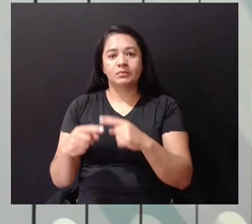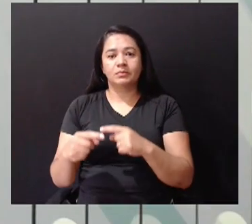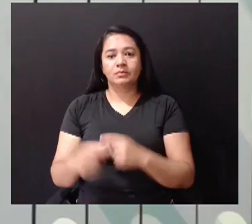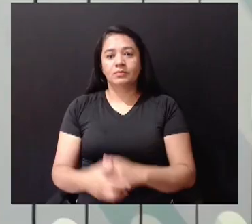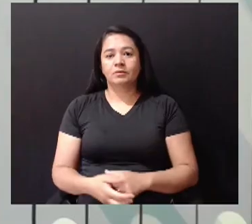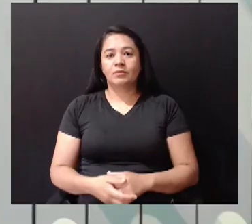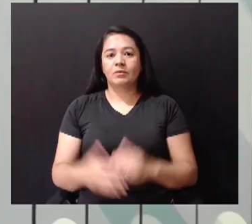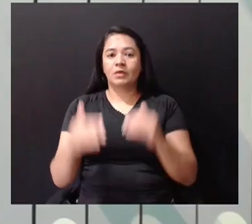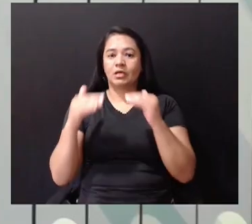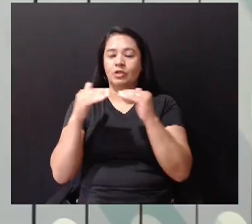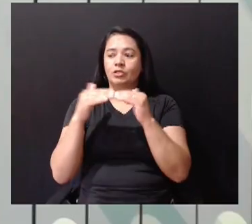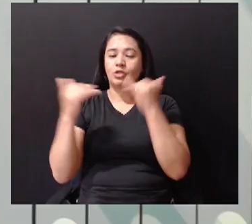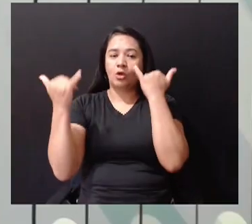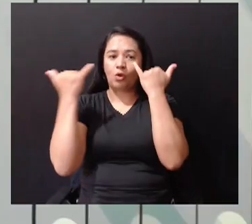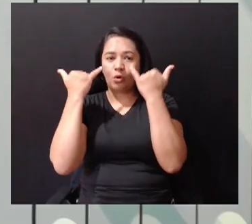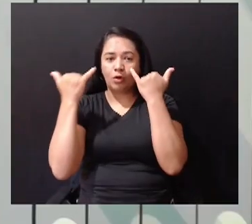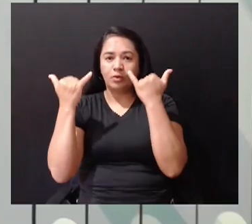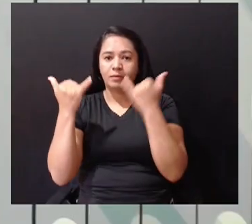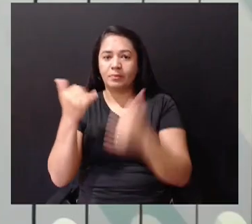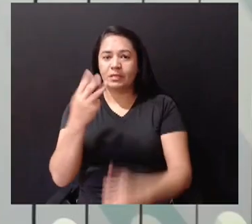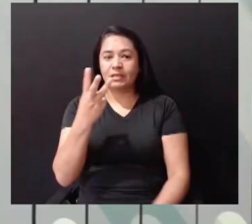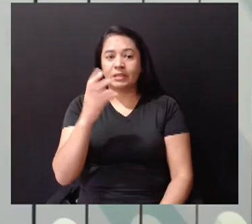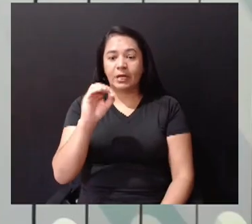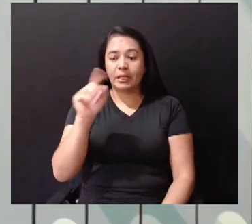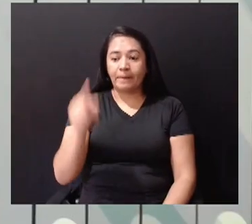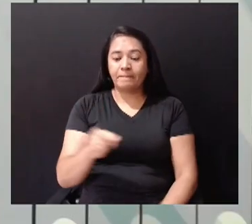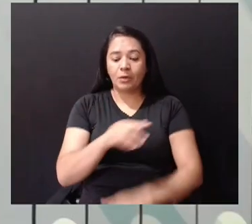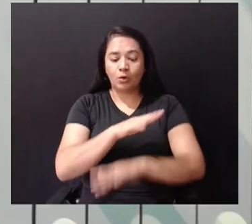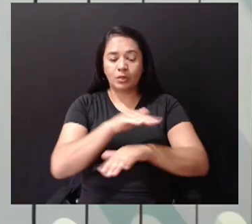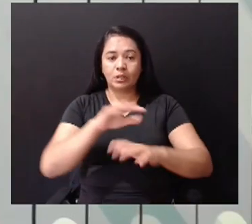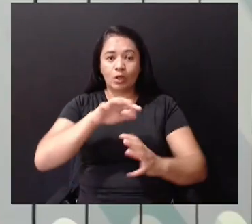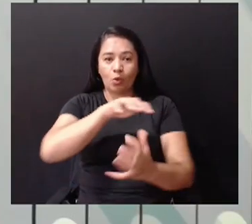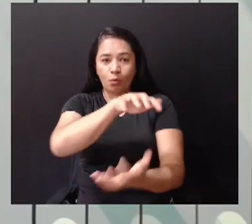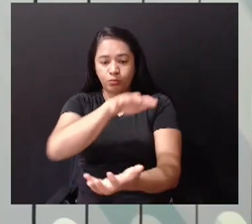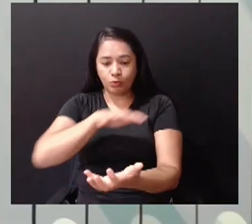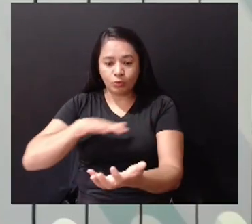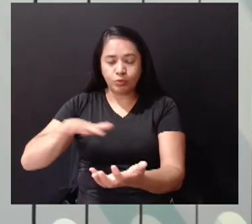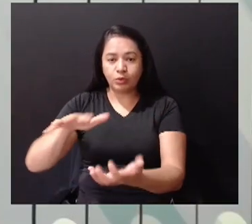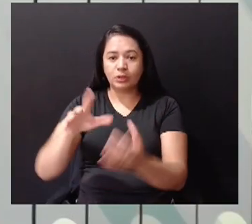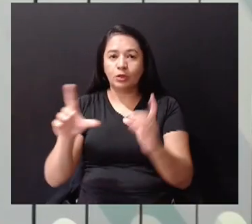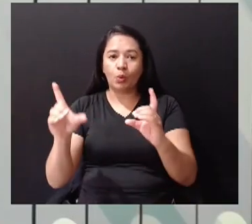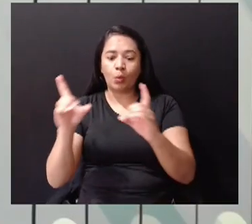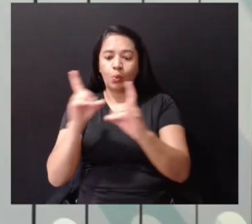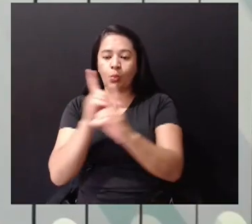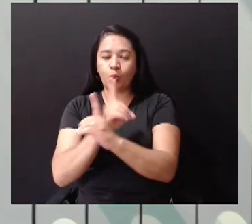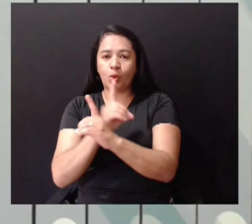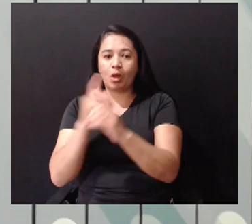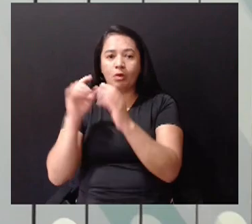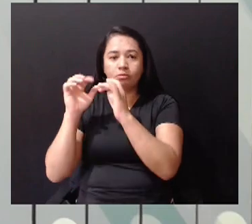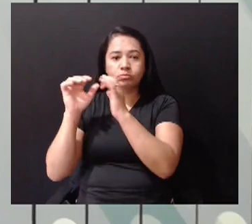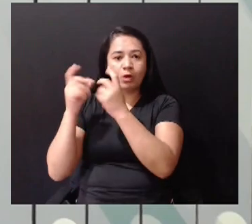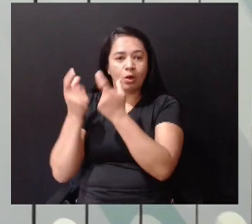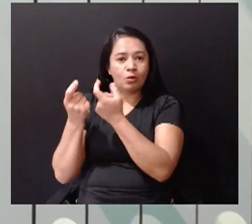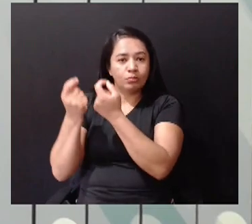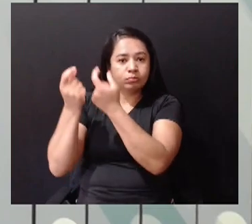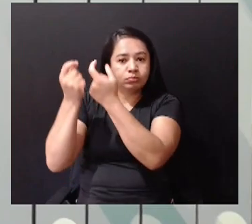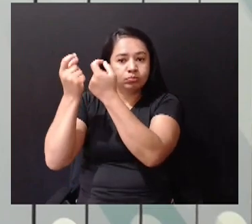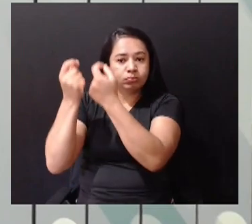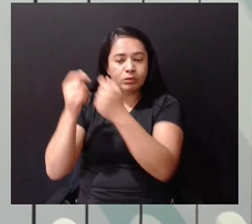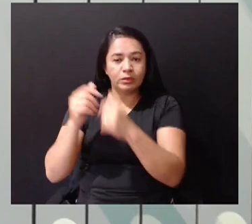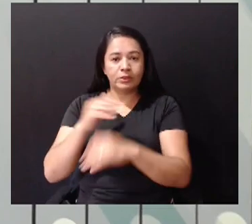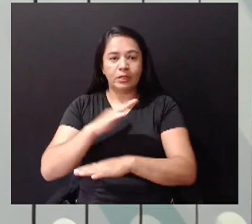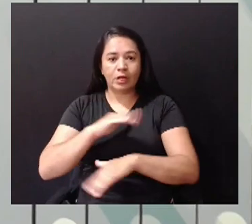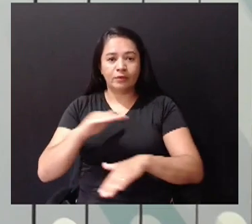informações, mais de 30 mil crianças no mundo são diagnosticadas com este câncer cerebral infantil, cuja sobrevida é abaixo